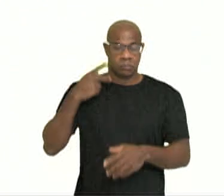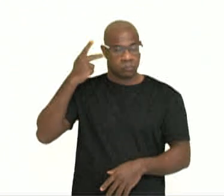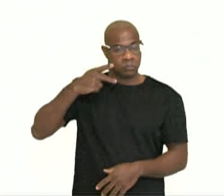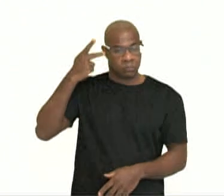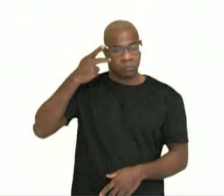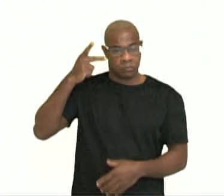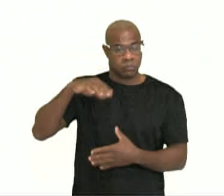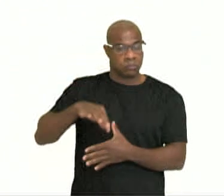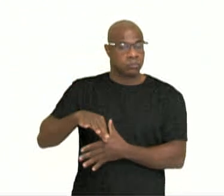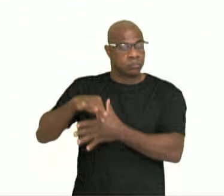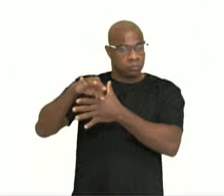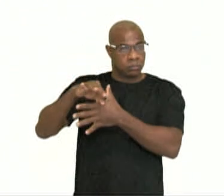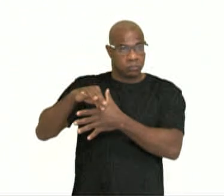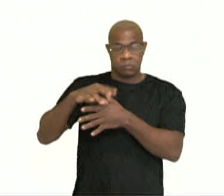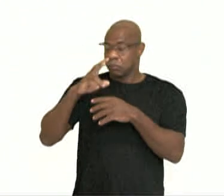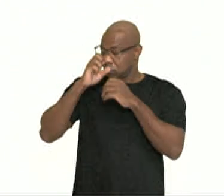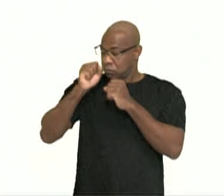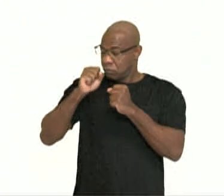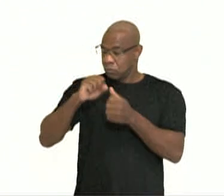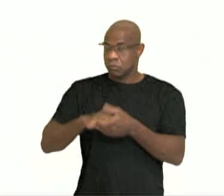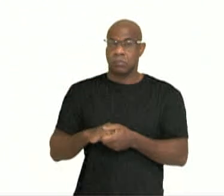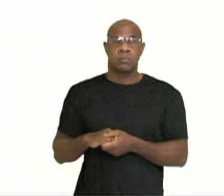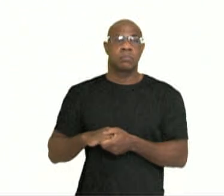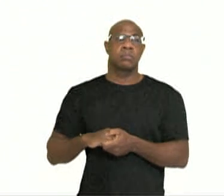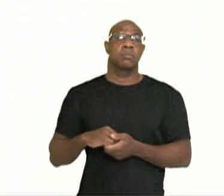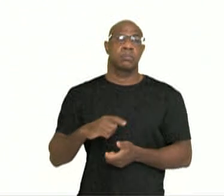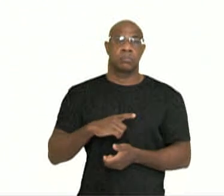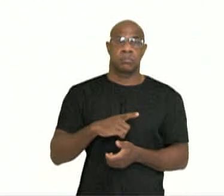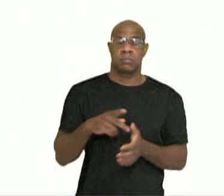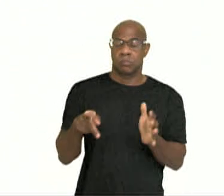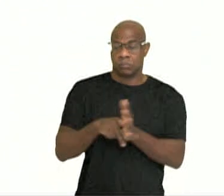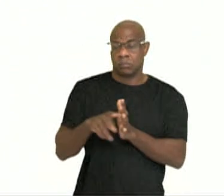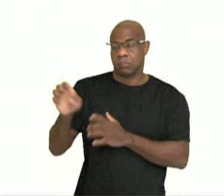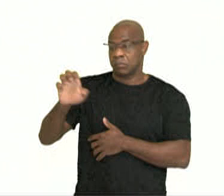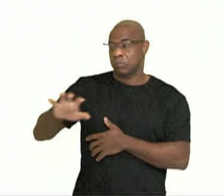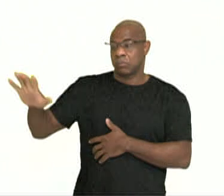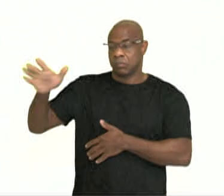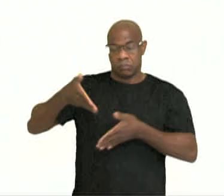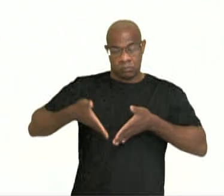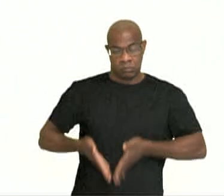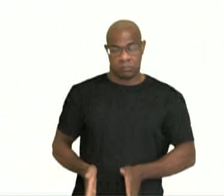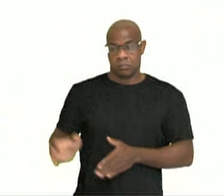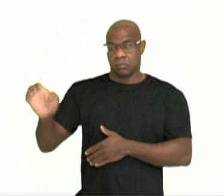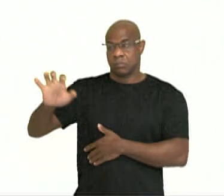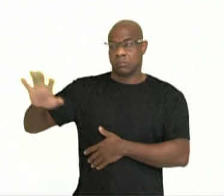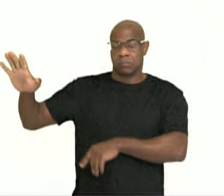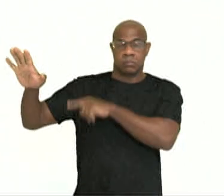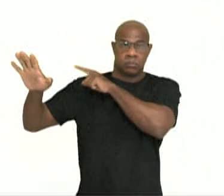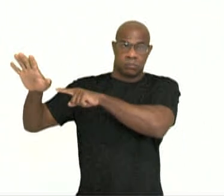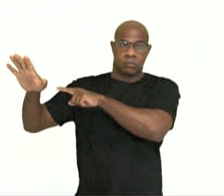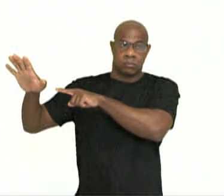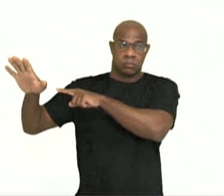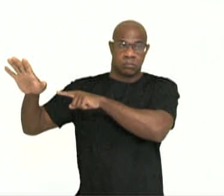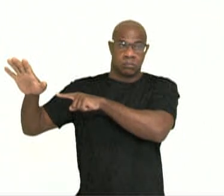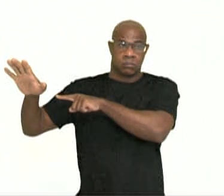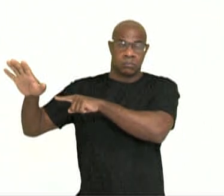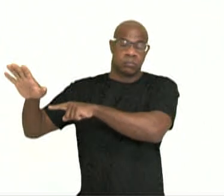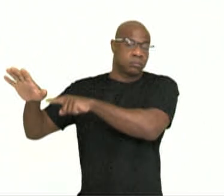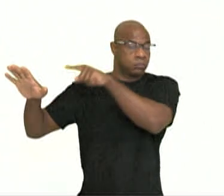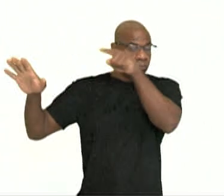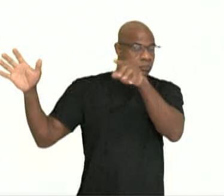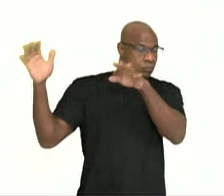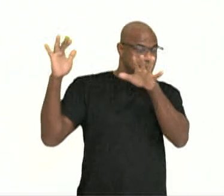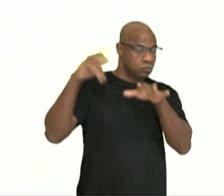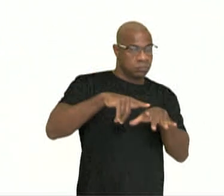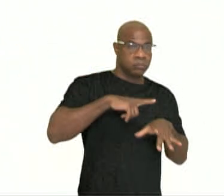vinha diretamente da metrópole, então eles eram europeus, nascidos em solo europeu, e eles ocupavam os maiores